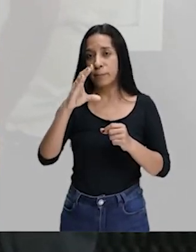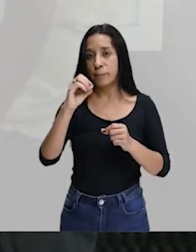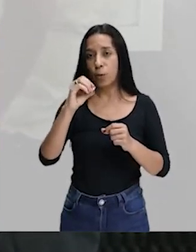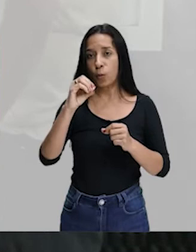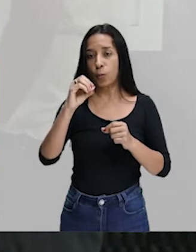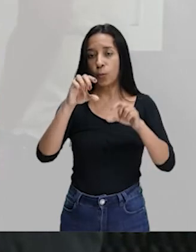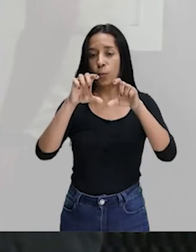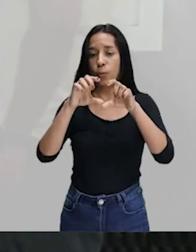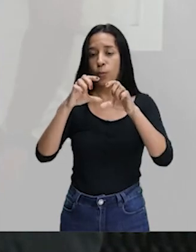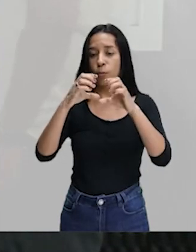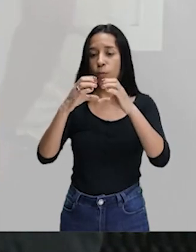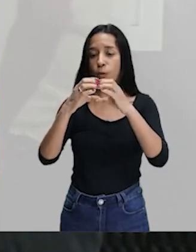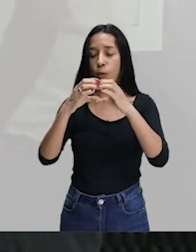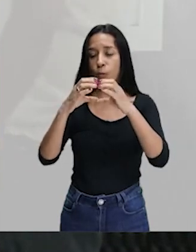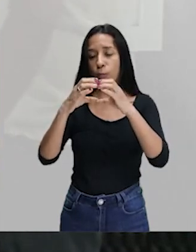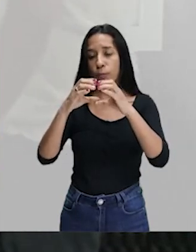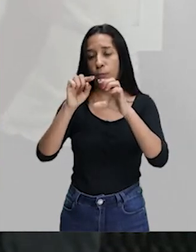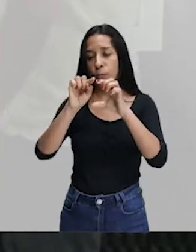Vou desenhar aqui um bloco.